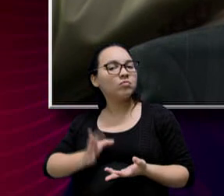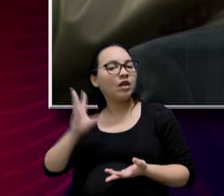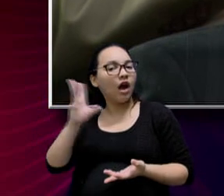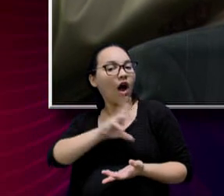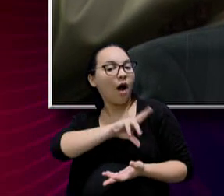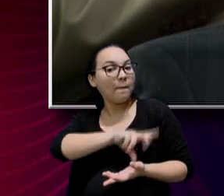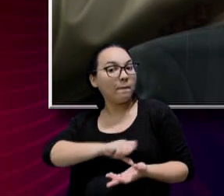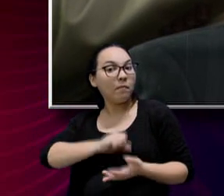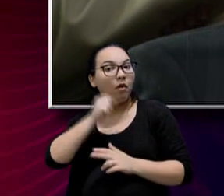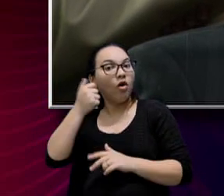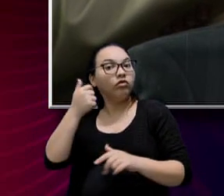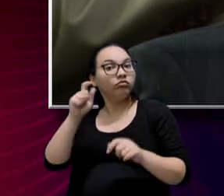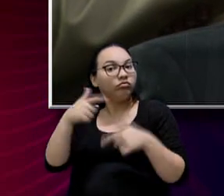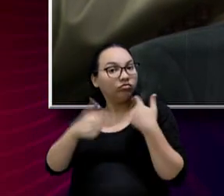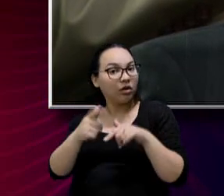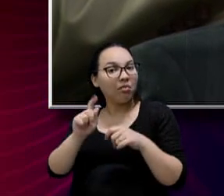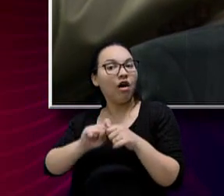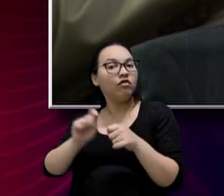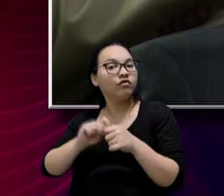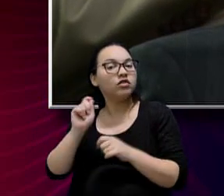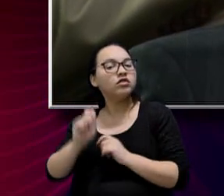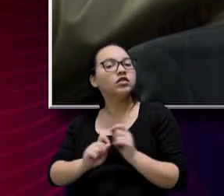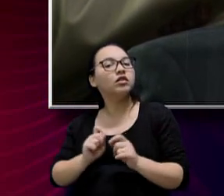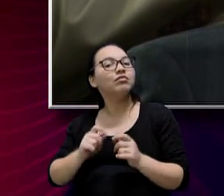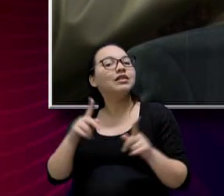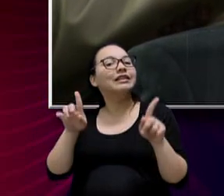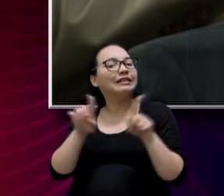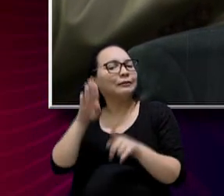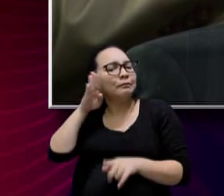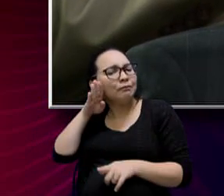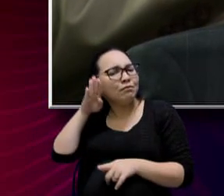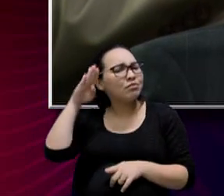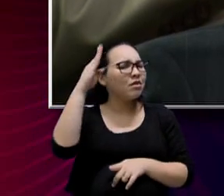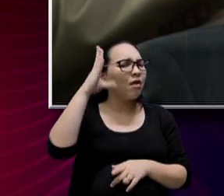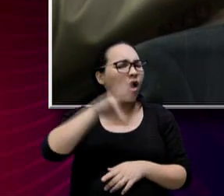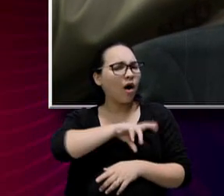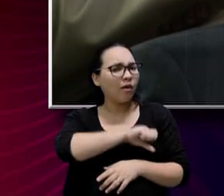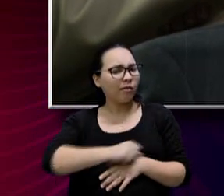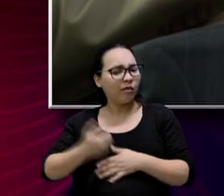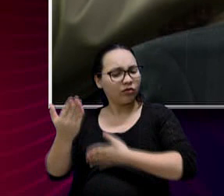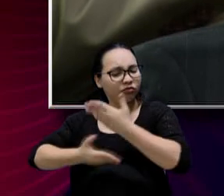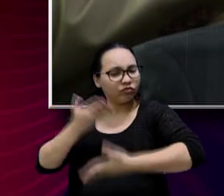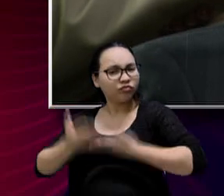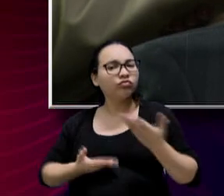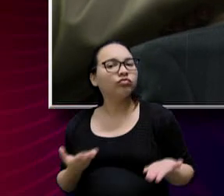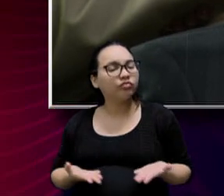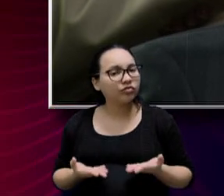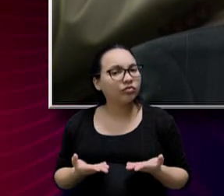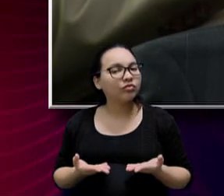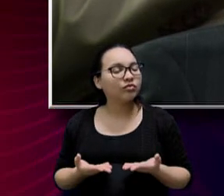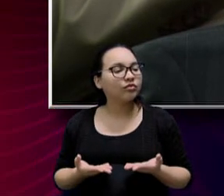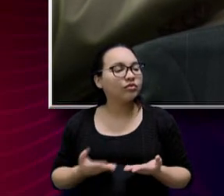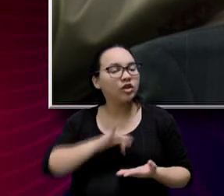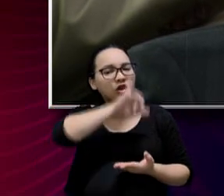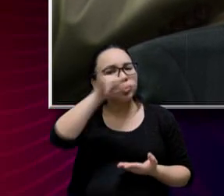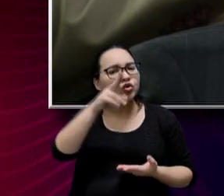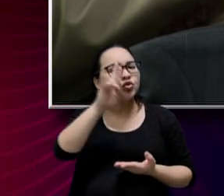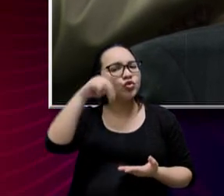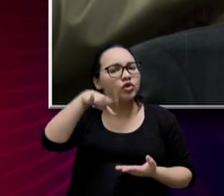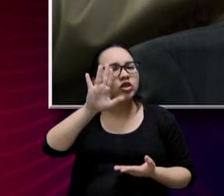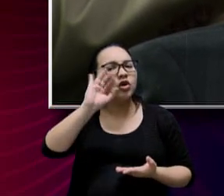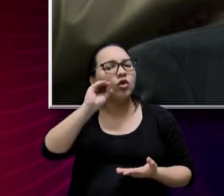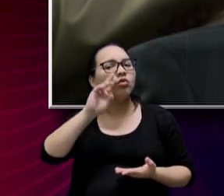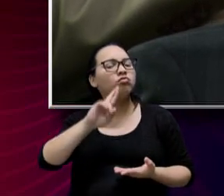amor ao que faz e, principalmente, ao próximo. Júnior, eu sei que você e os que